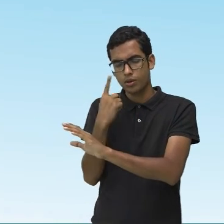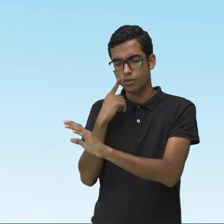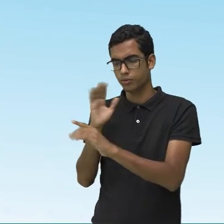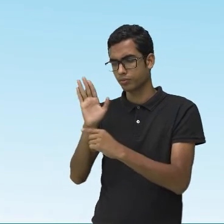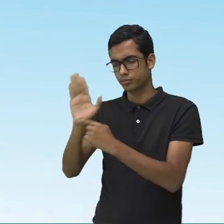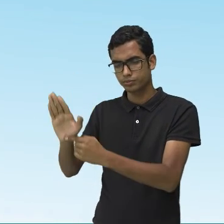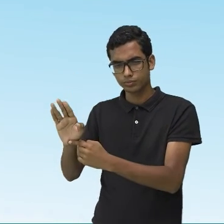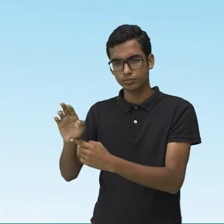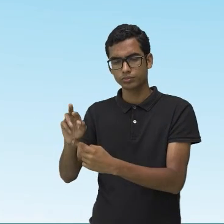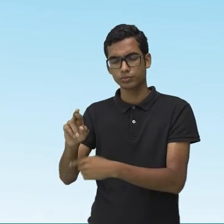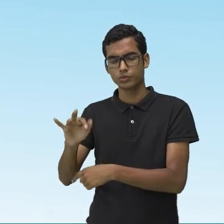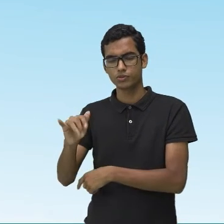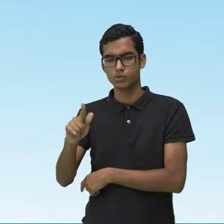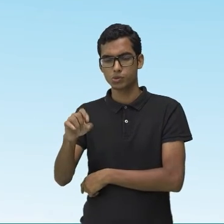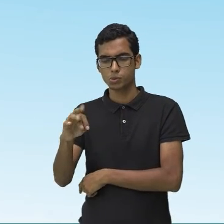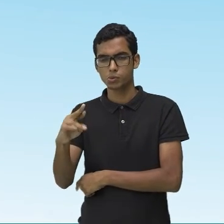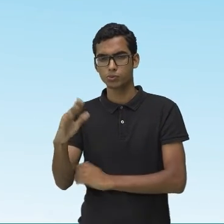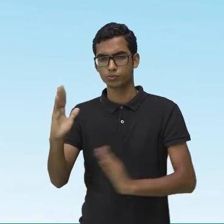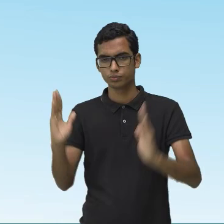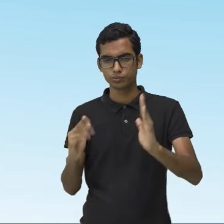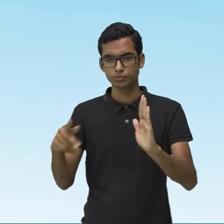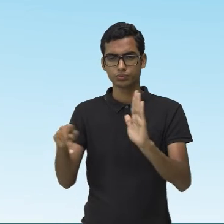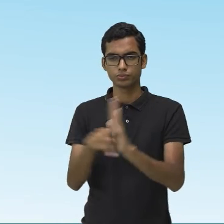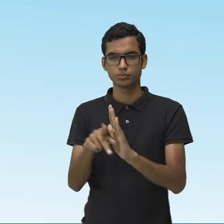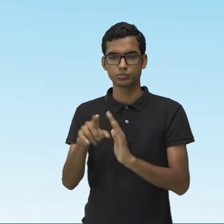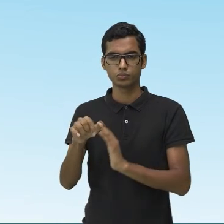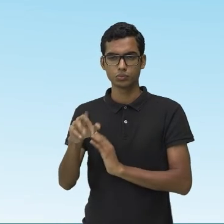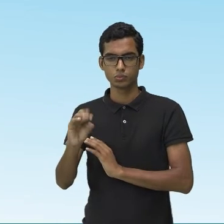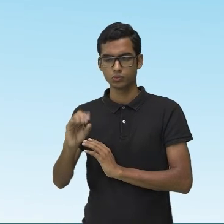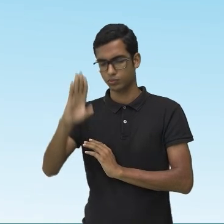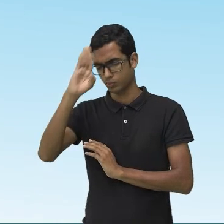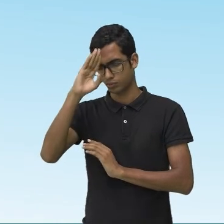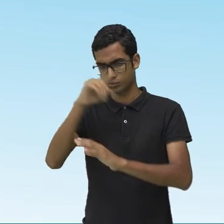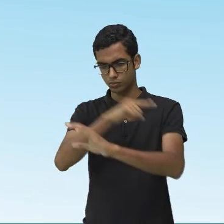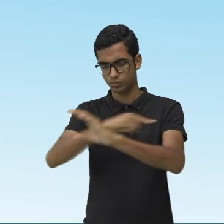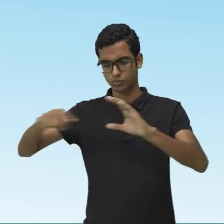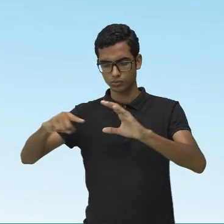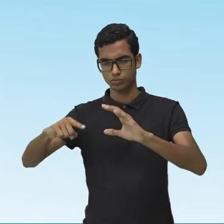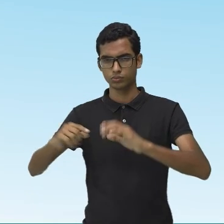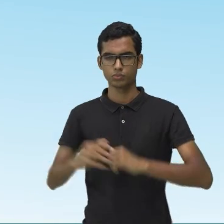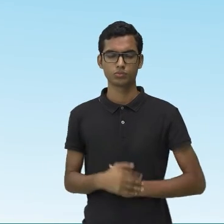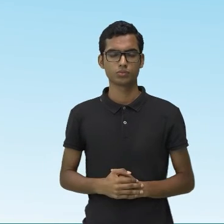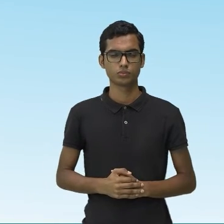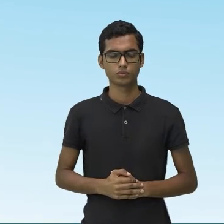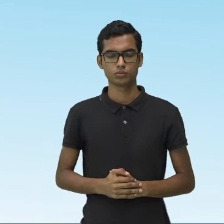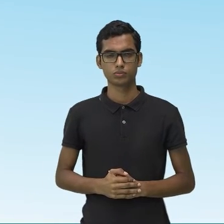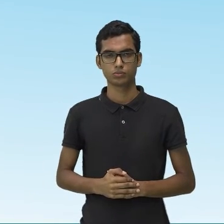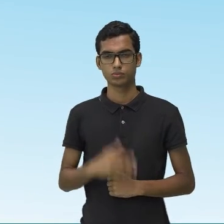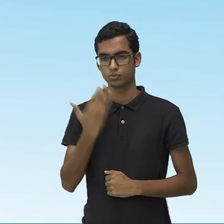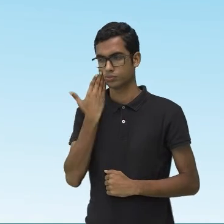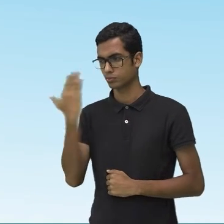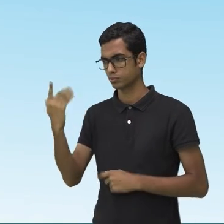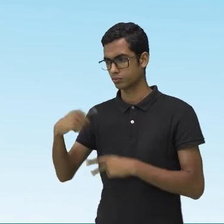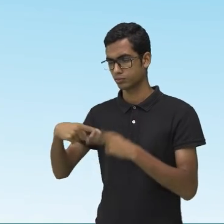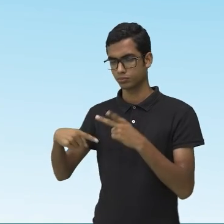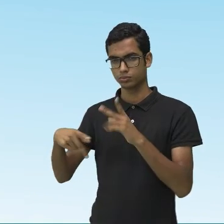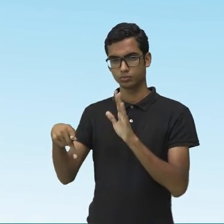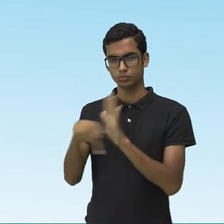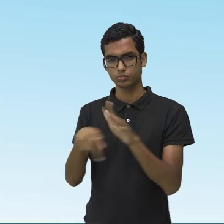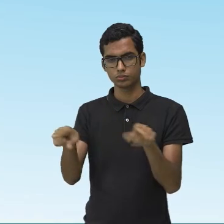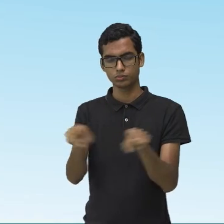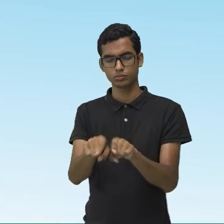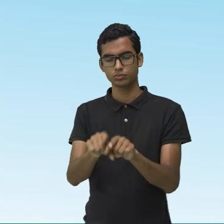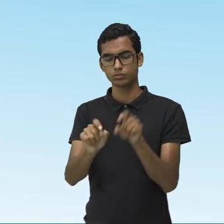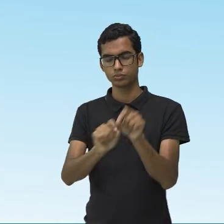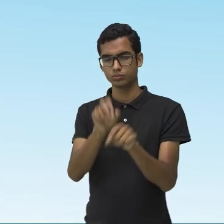refletir paralelo ao eixo principal do espelho. Então essas duas propriedades, elas servem